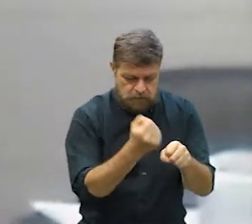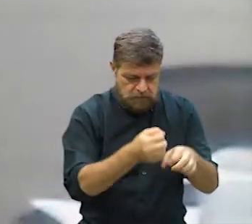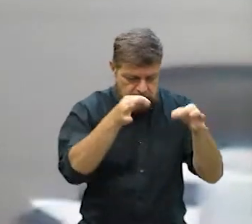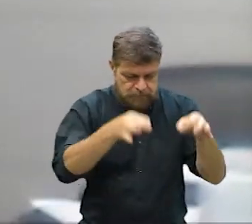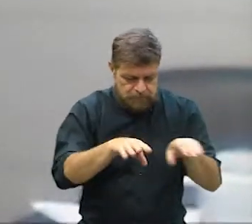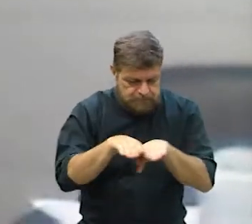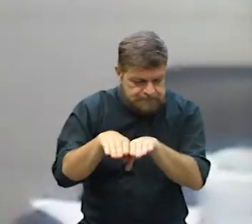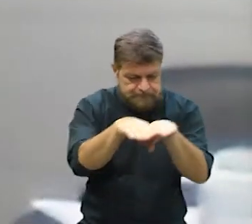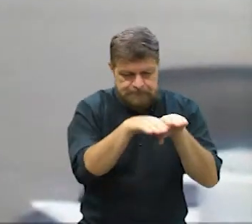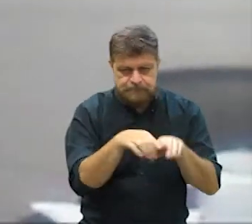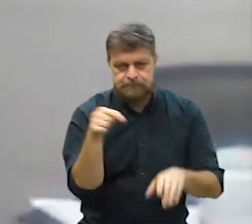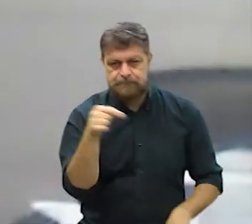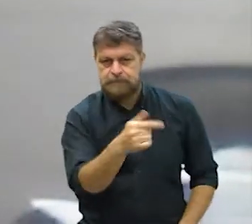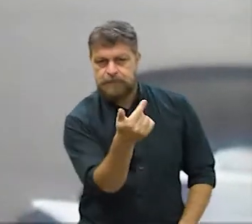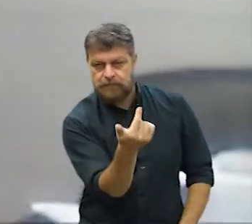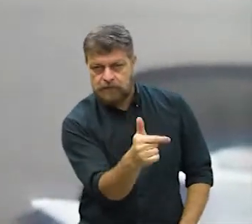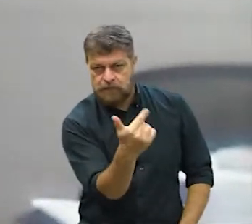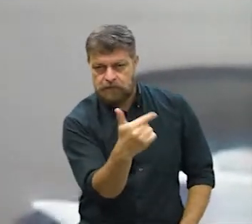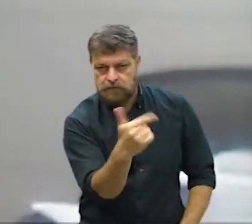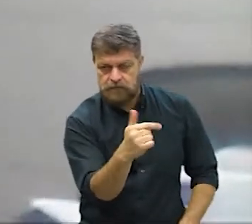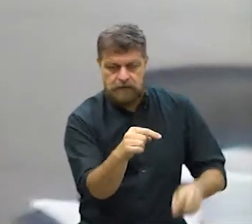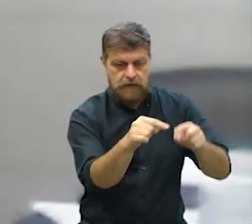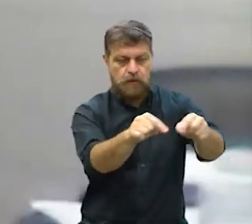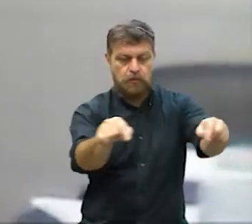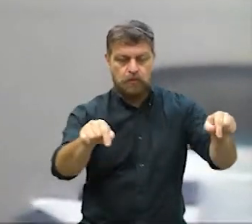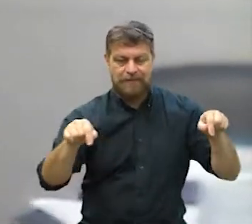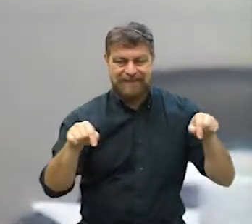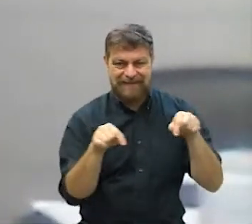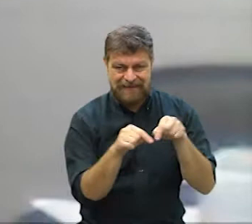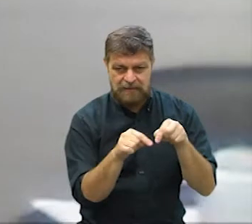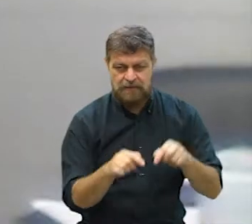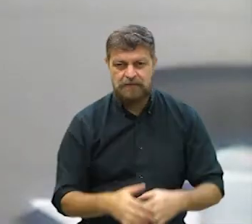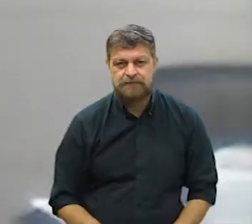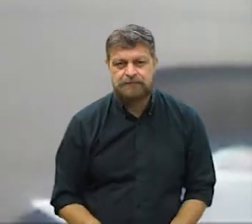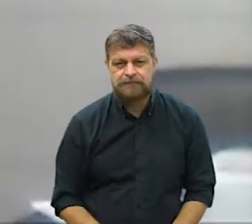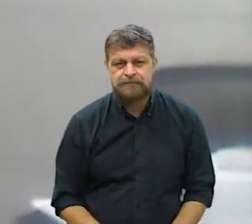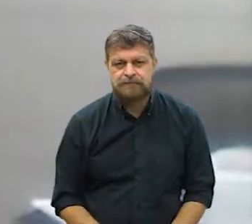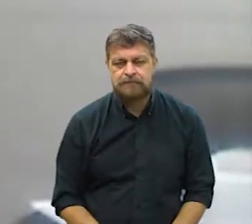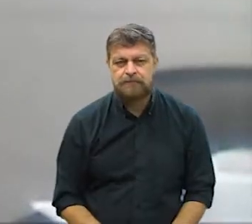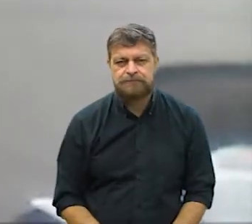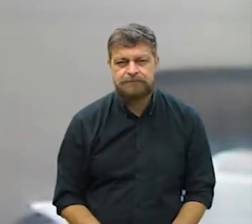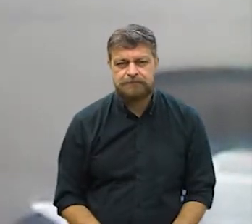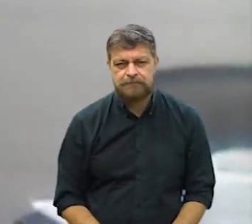ocupação regular, comum, né? Como ela quando se faz um loteamento, por exemplo.